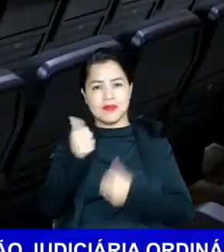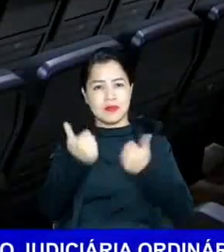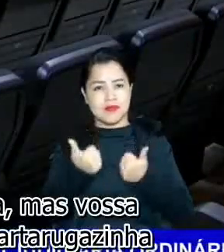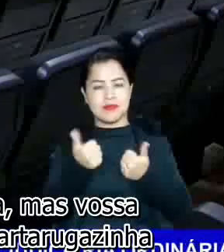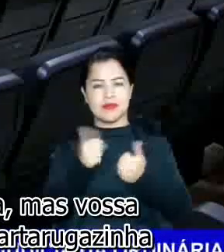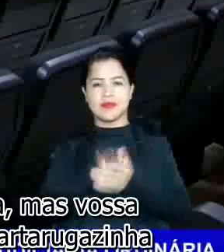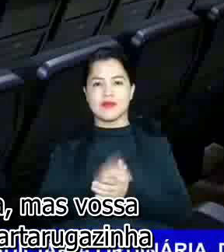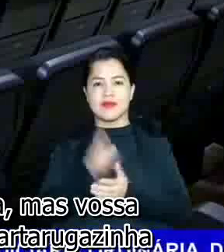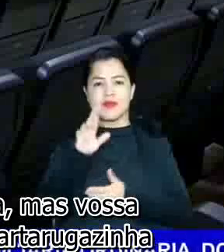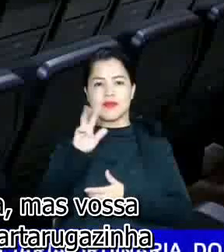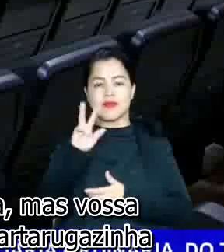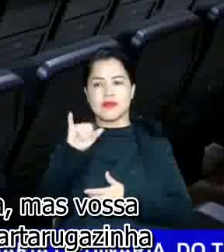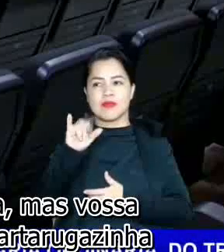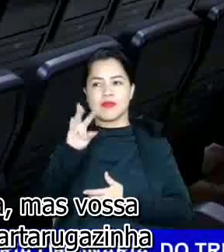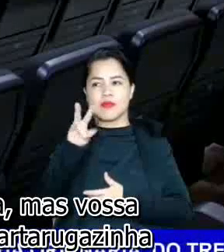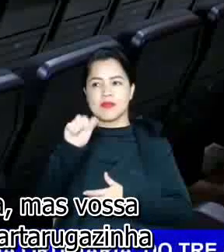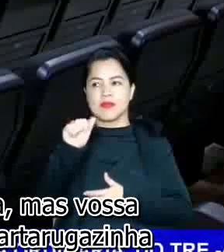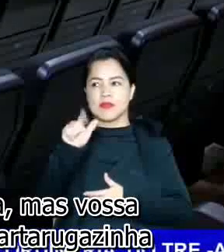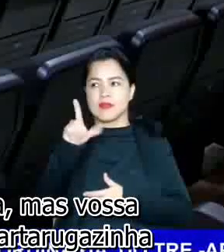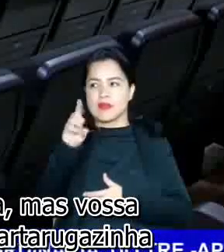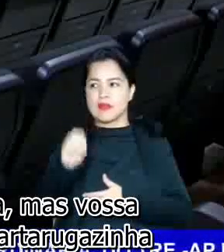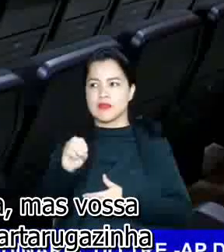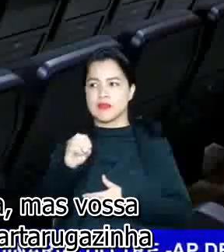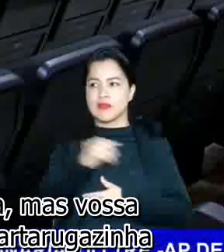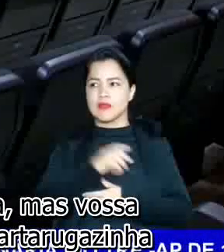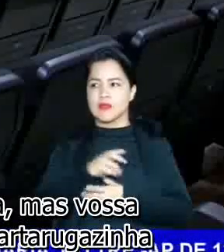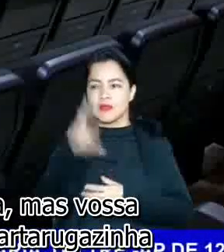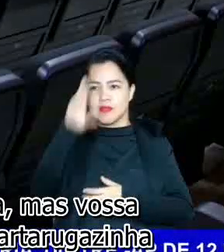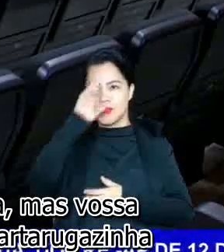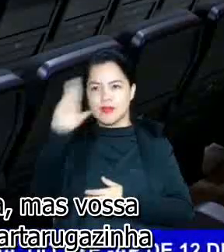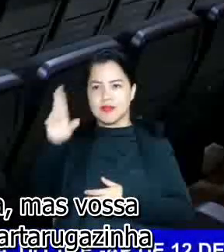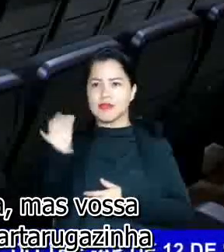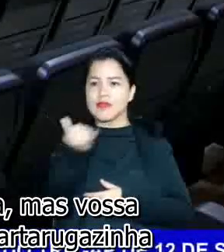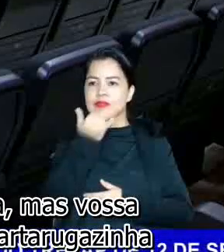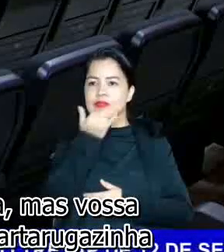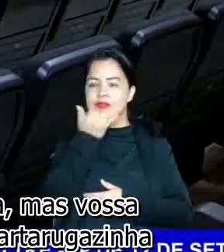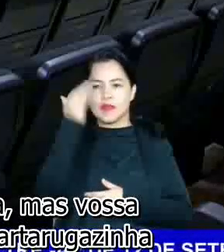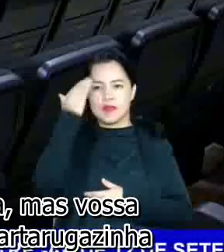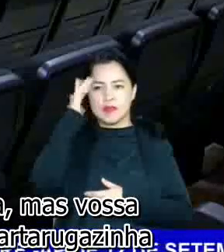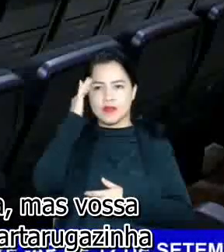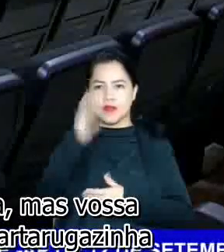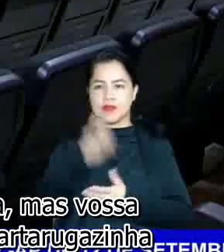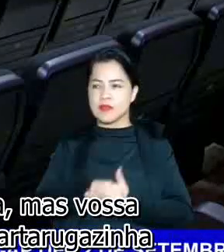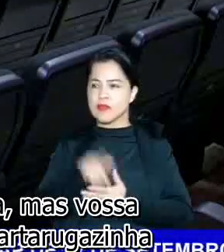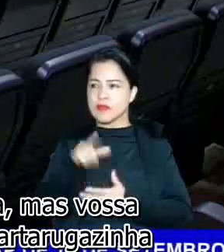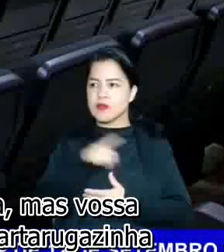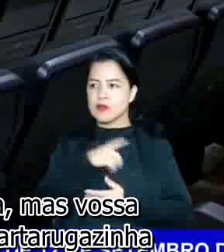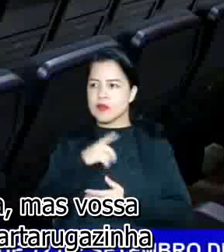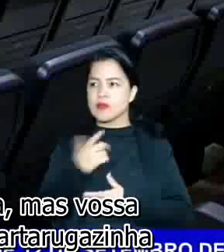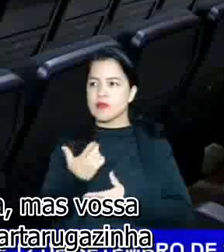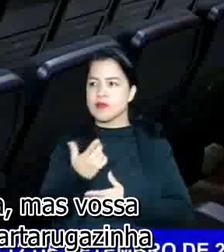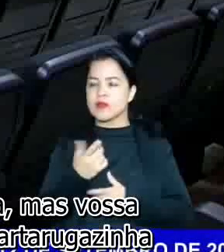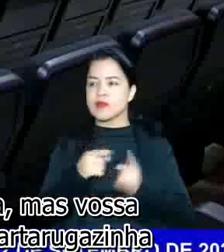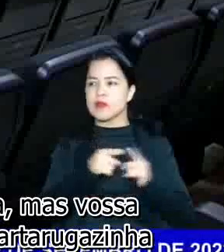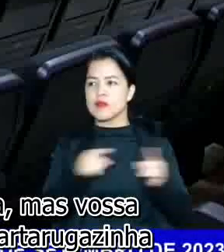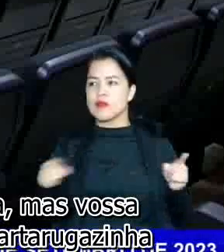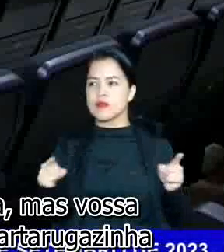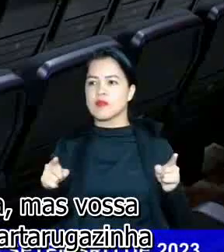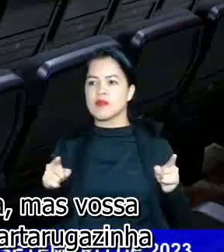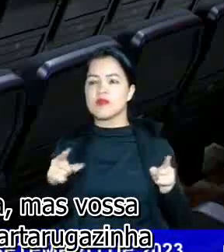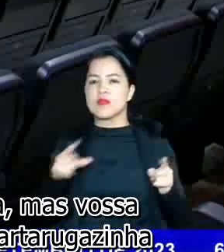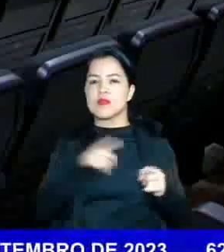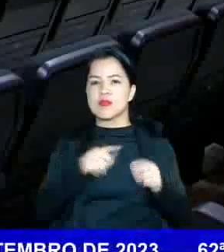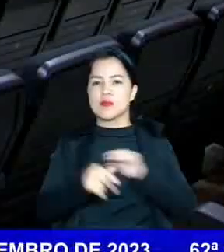plenário. Rivaldo, Tina? Excelência, perdão se não compreendi, mas Vossa Excelência está falando que essa sessão agora lá